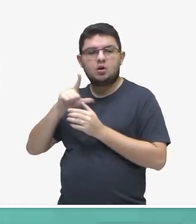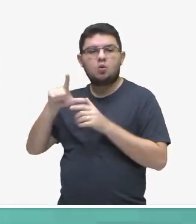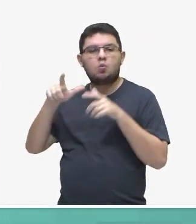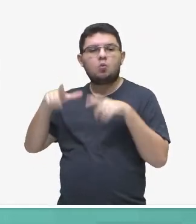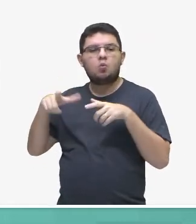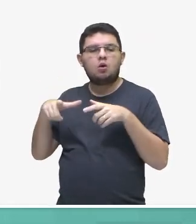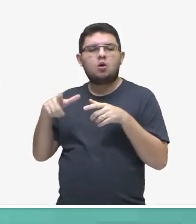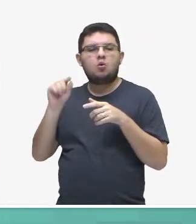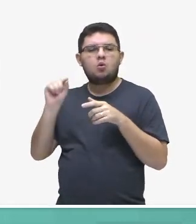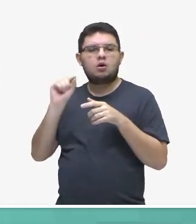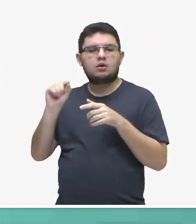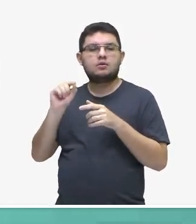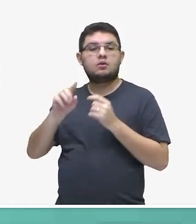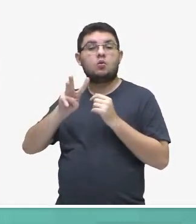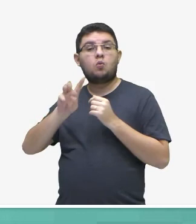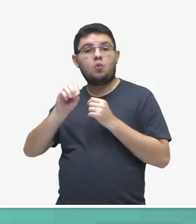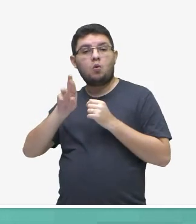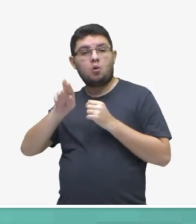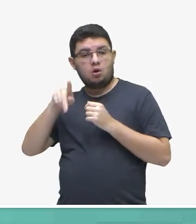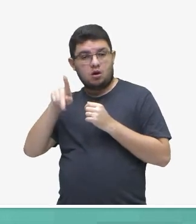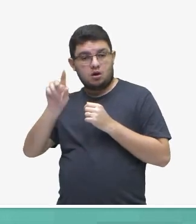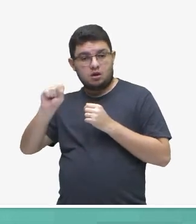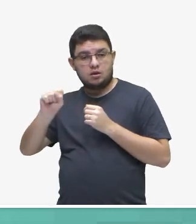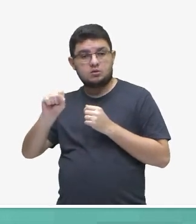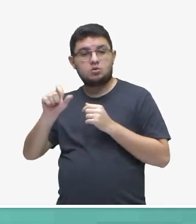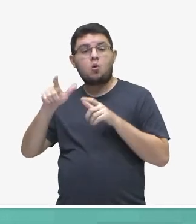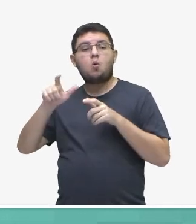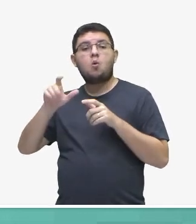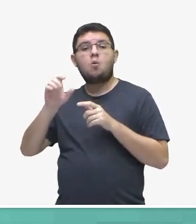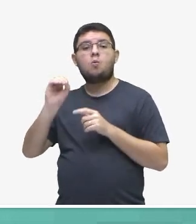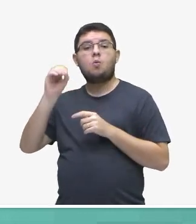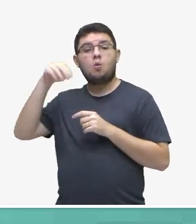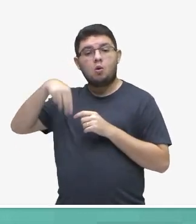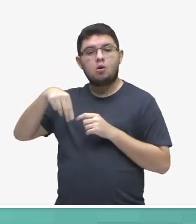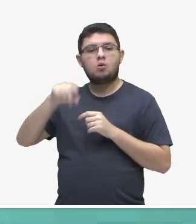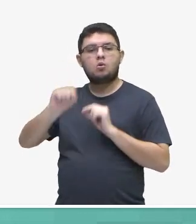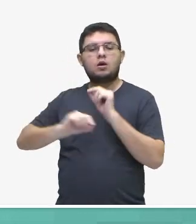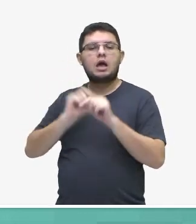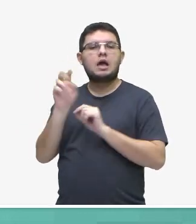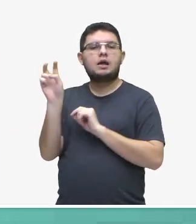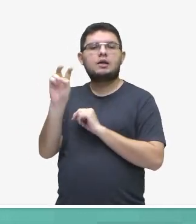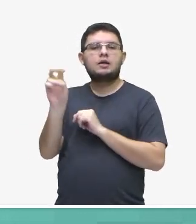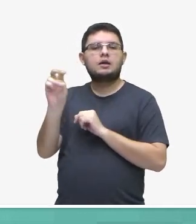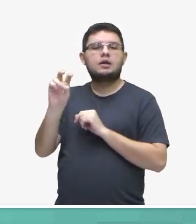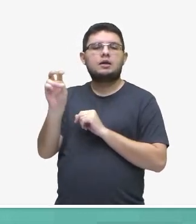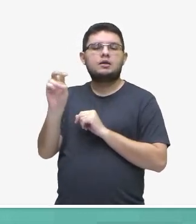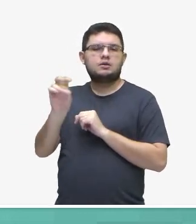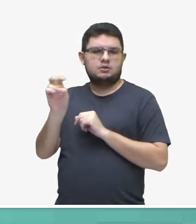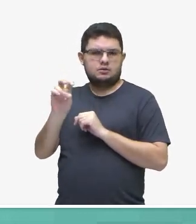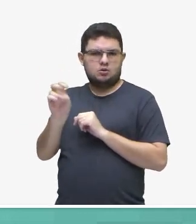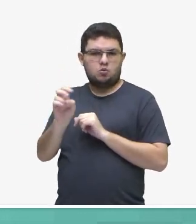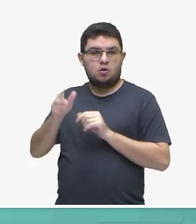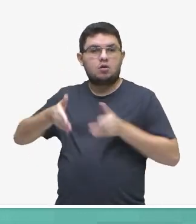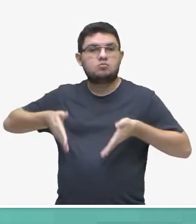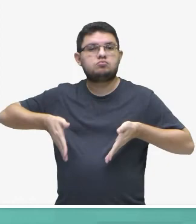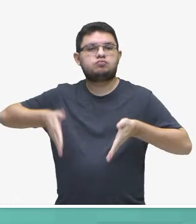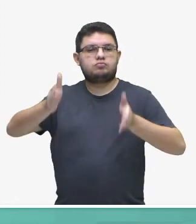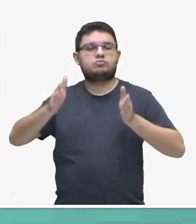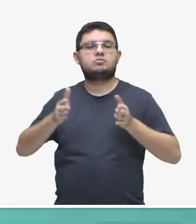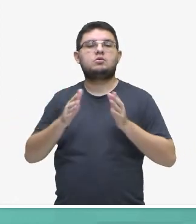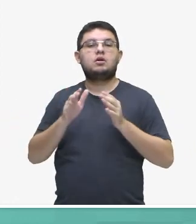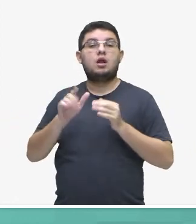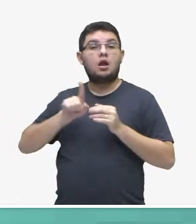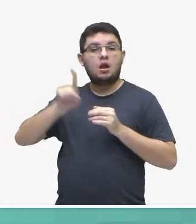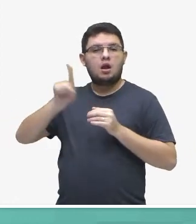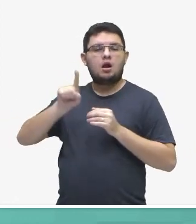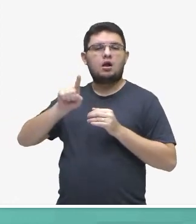works. Works on Fifth Avenue. Ela trabalha na Quinta Avenida, que é um local famosíssimo em Nova York, ok?